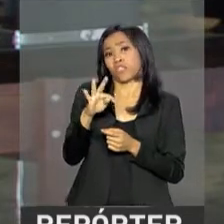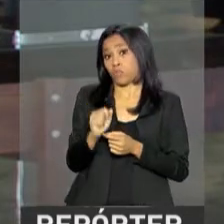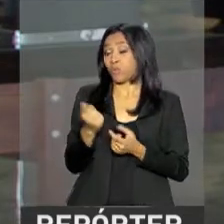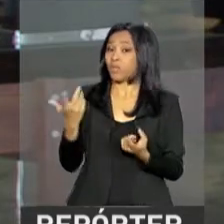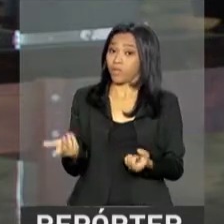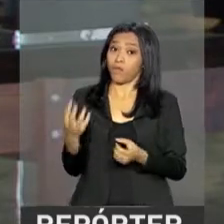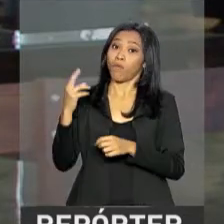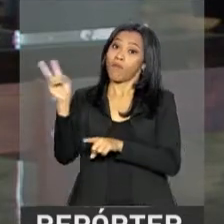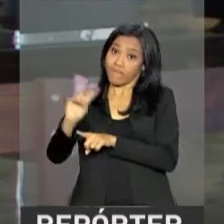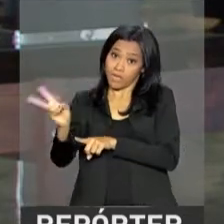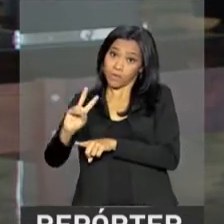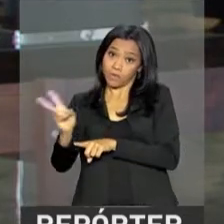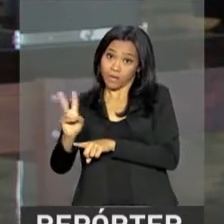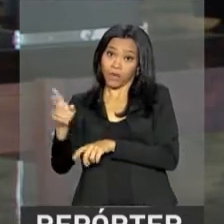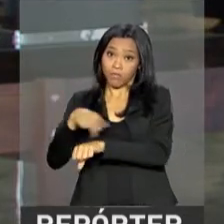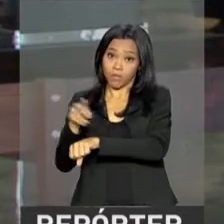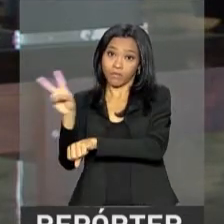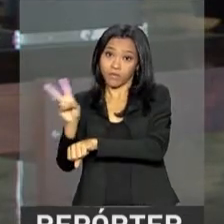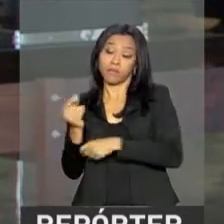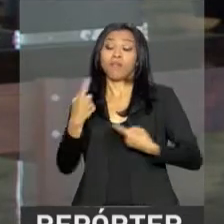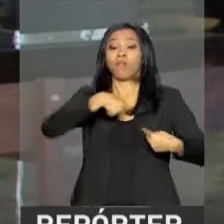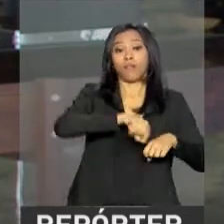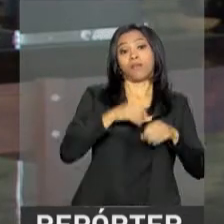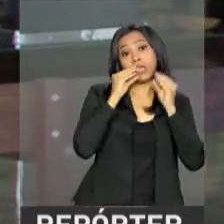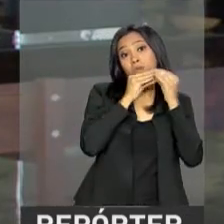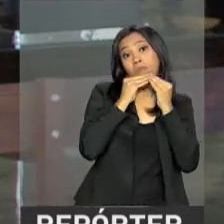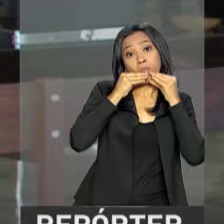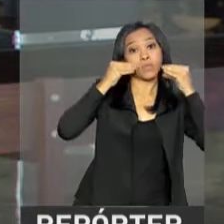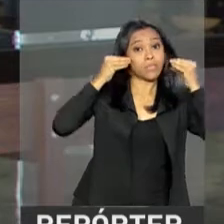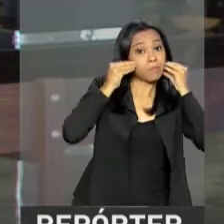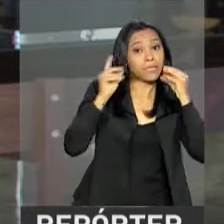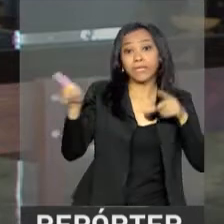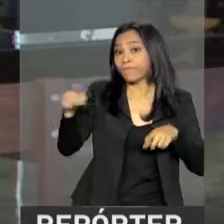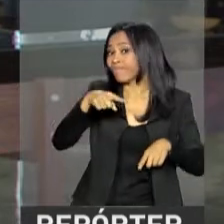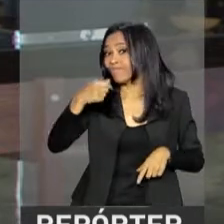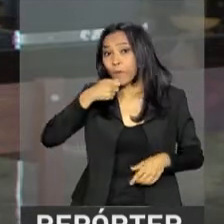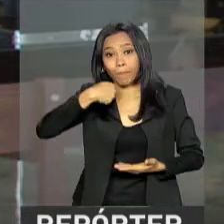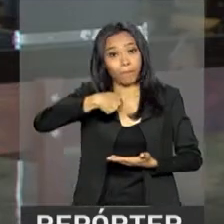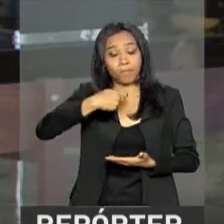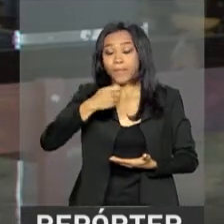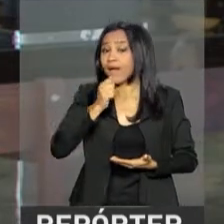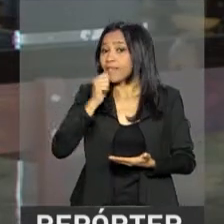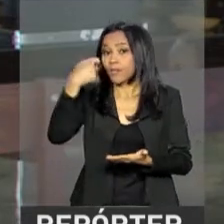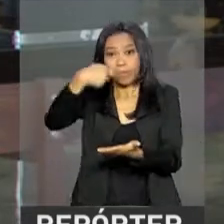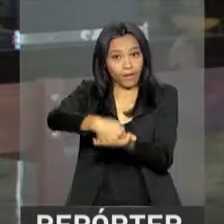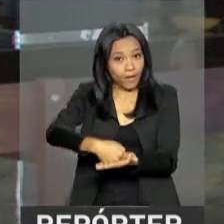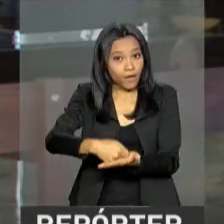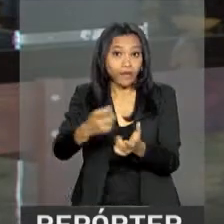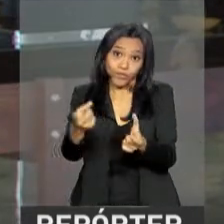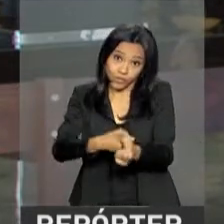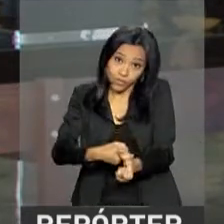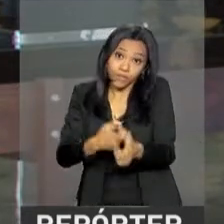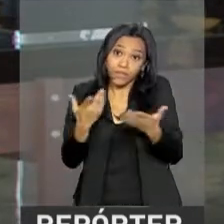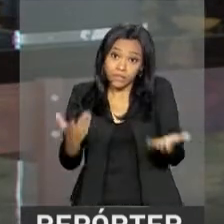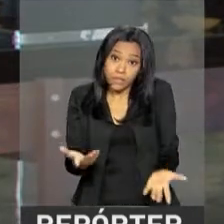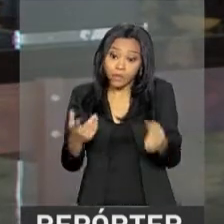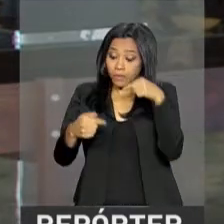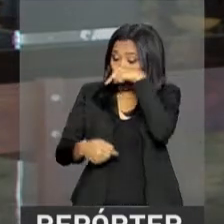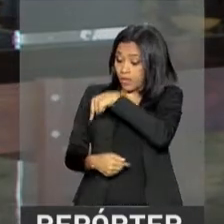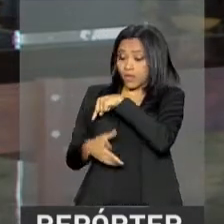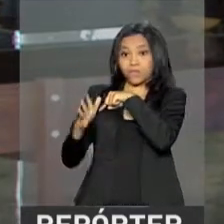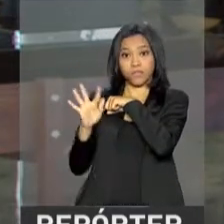pagarão a conta do que cobraram o fundo precisa entrar em ação para garantir o pagamento aos bancos que financiaram essas